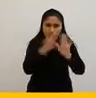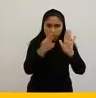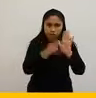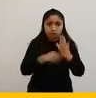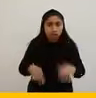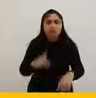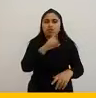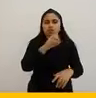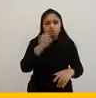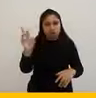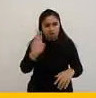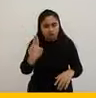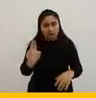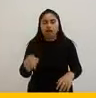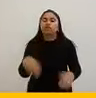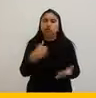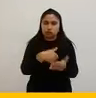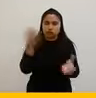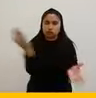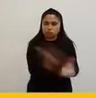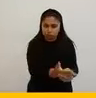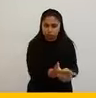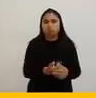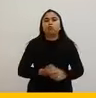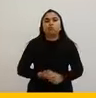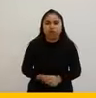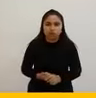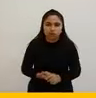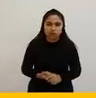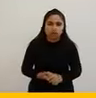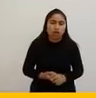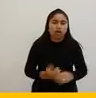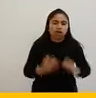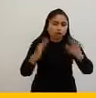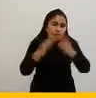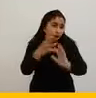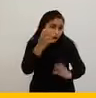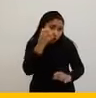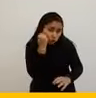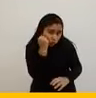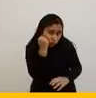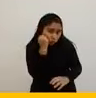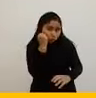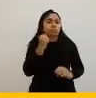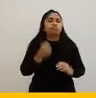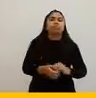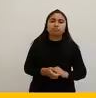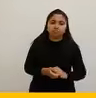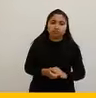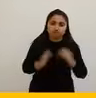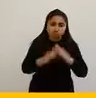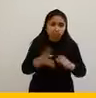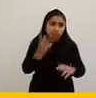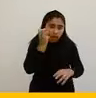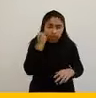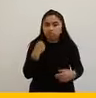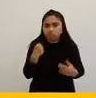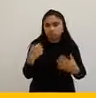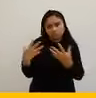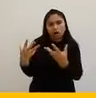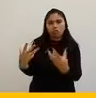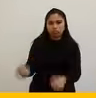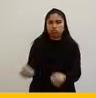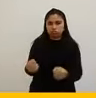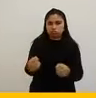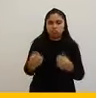coronavírus. Regra número 7. Pousadas. As pousadas passam a ser permitidas